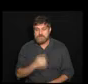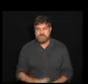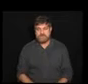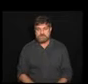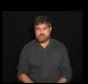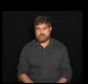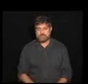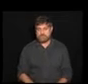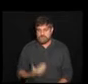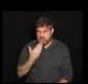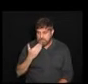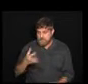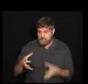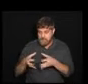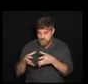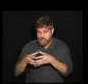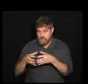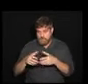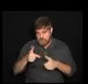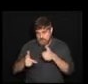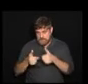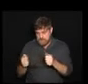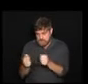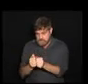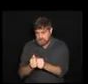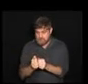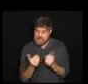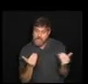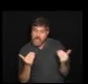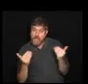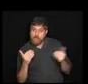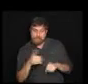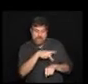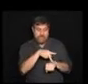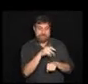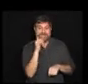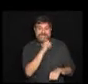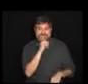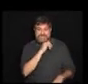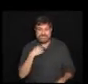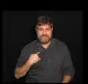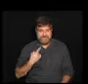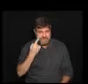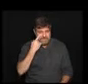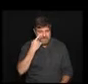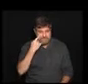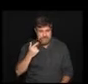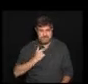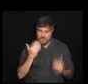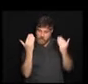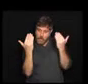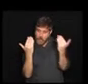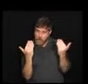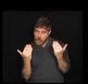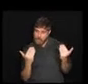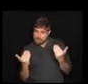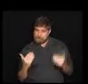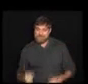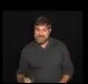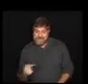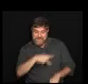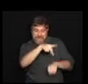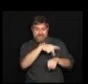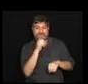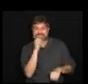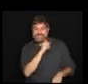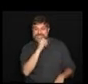Eu pedi para a minha equipe fazer uma comparação com a Itália, que vocês vão ver daqui a pouquinho, porque atribui-se muito ao número de mortes da